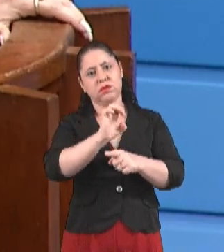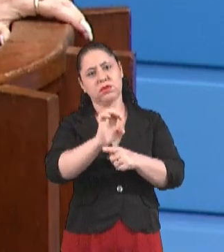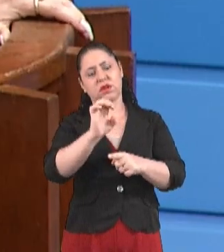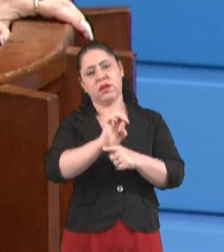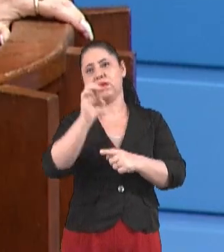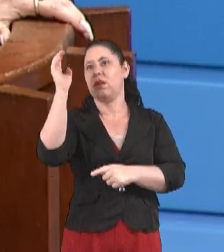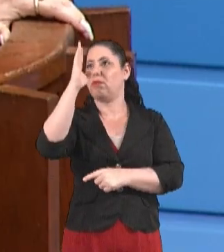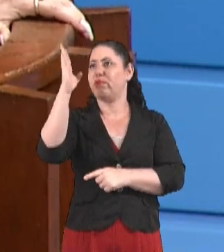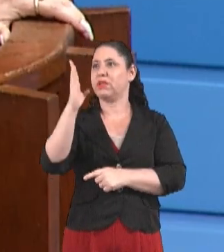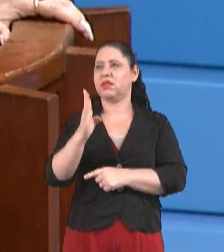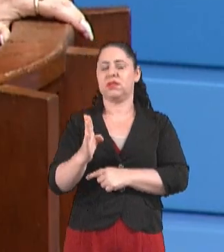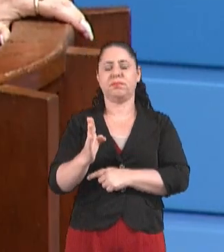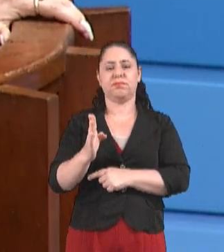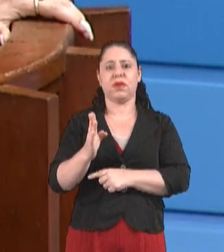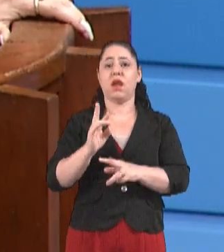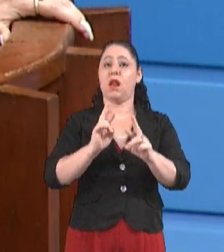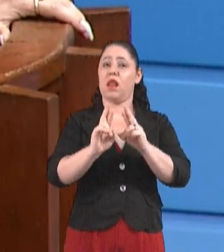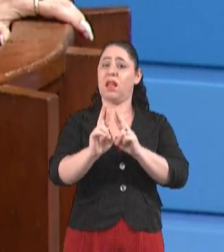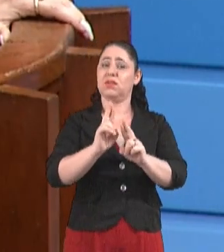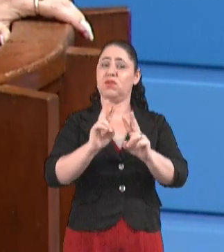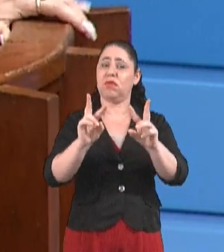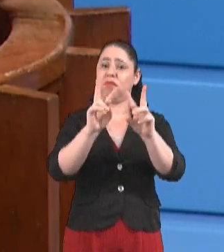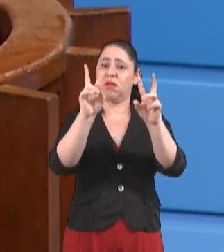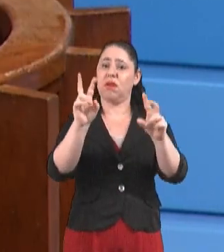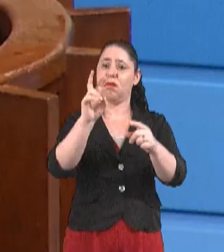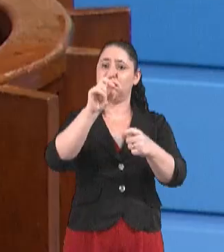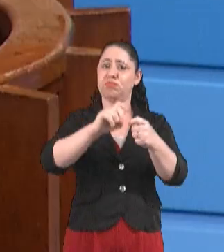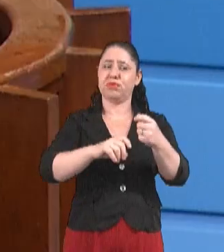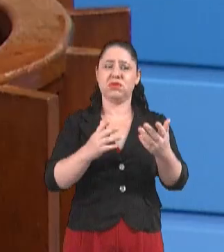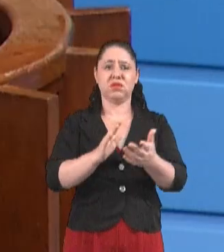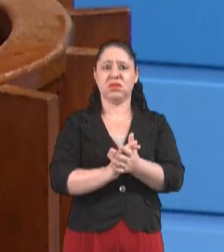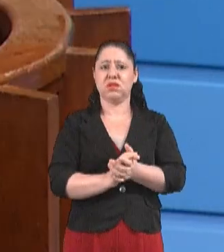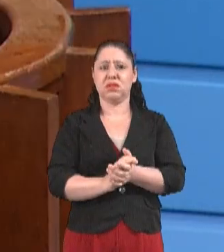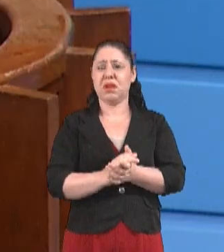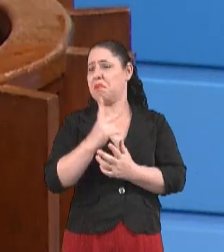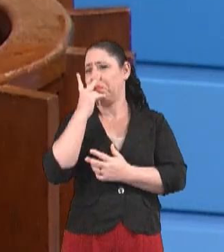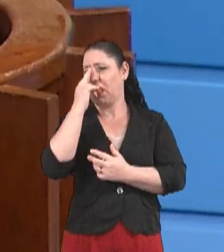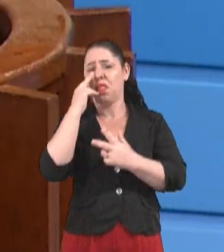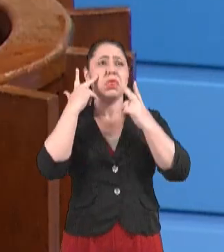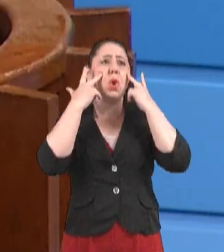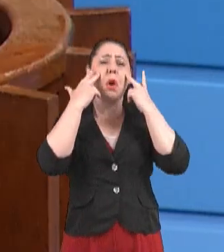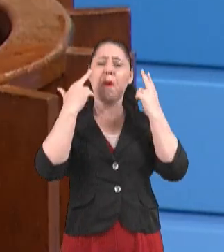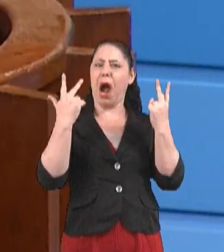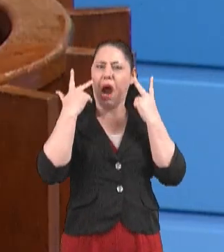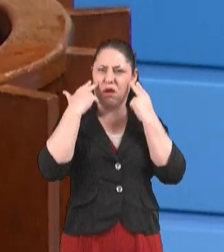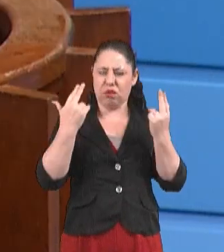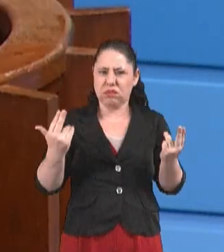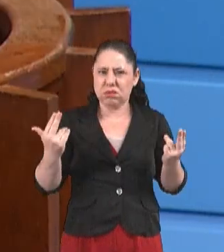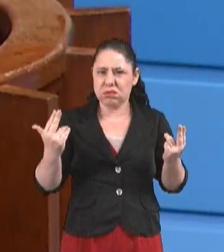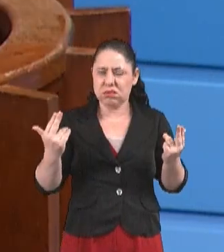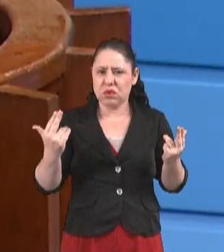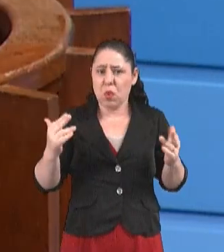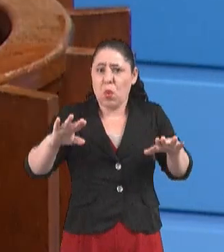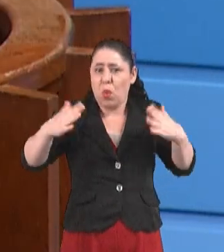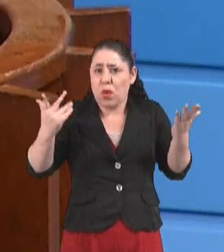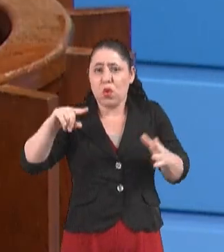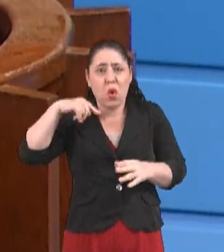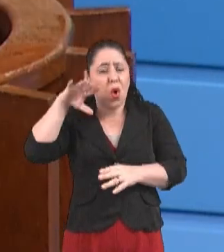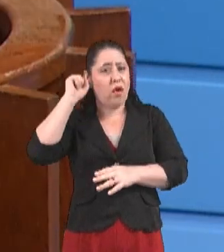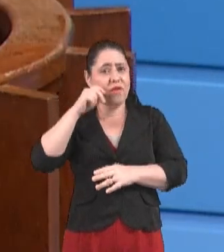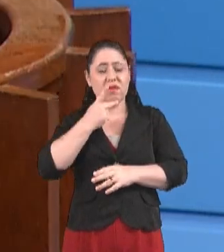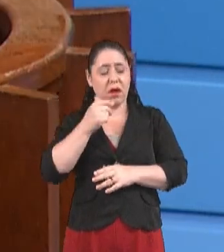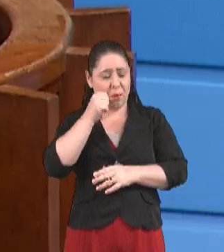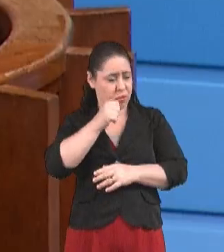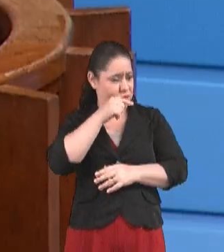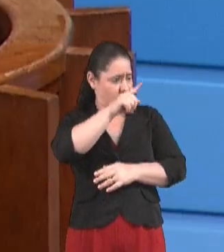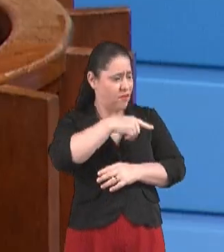nosso país, com relação ao abuso. Está se naturalizando isso. Quando a gente ouve de uma